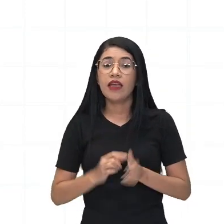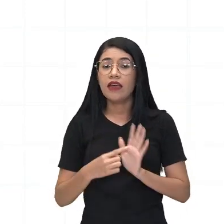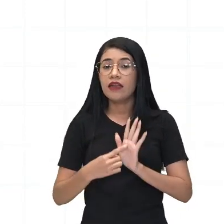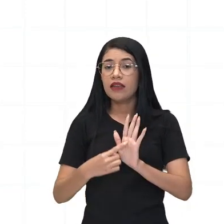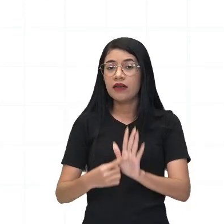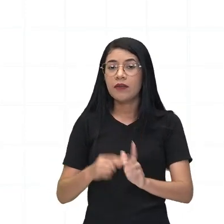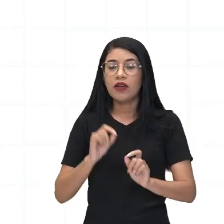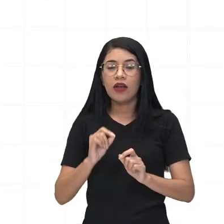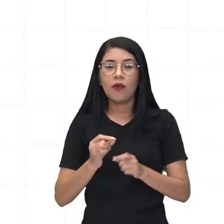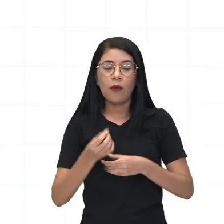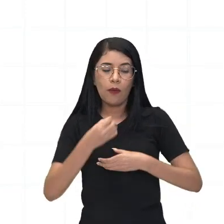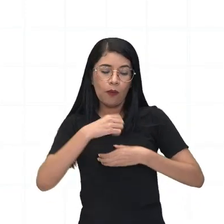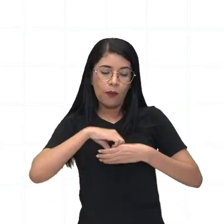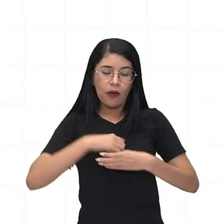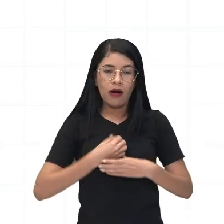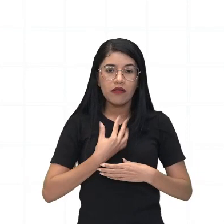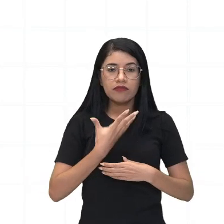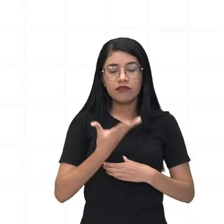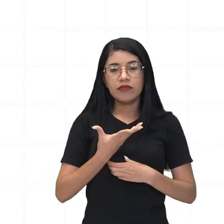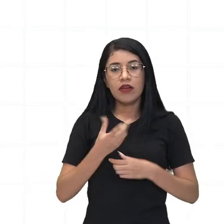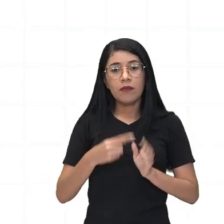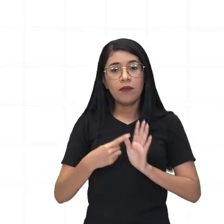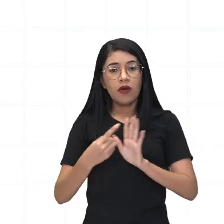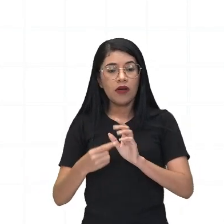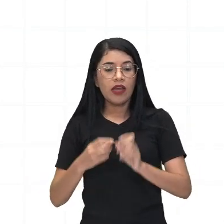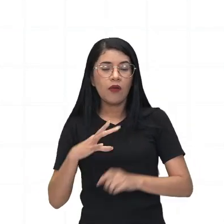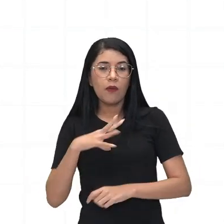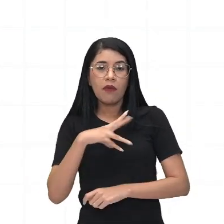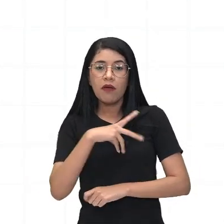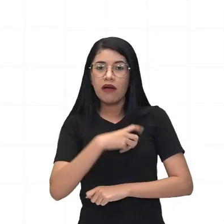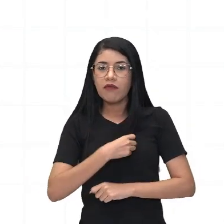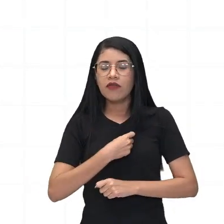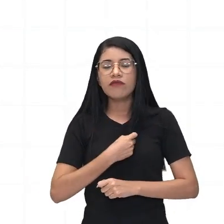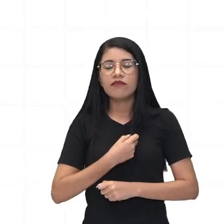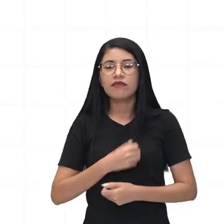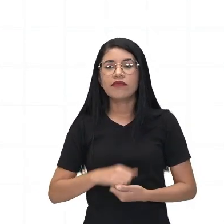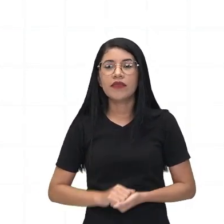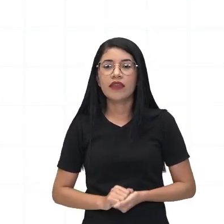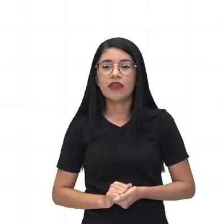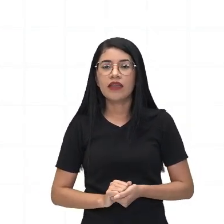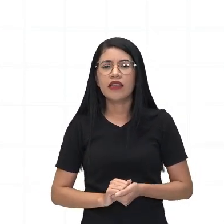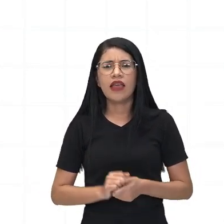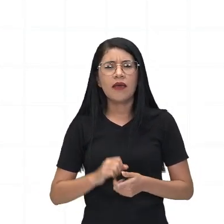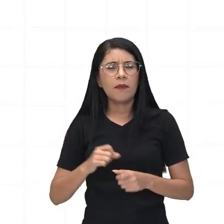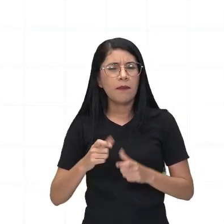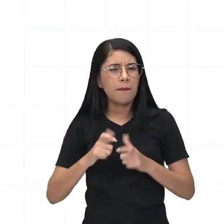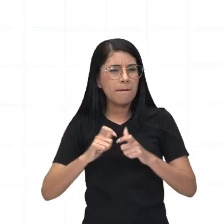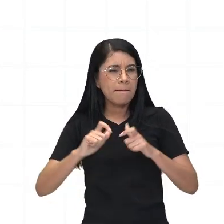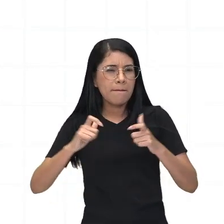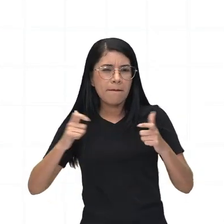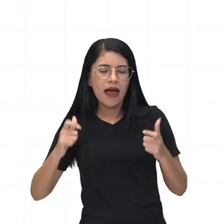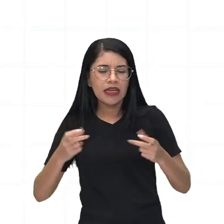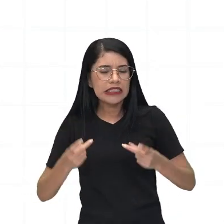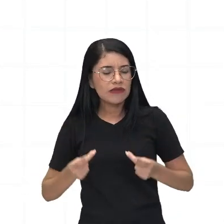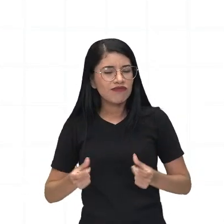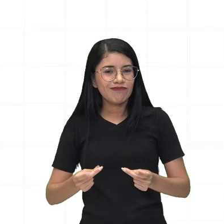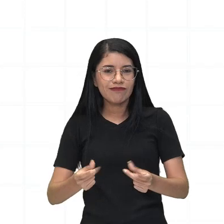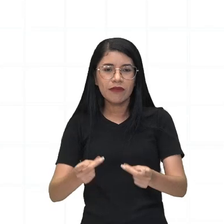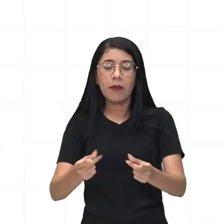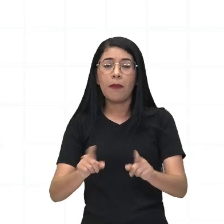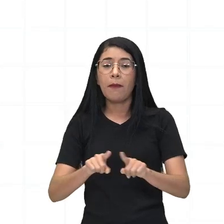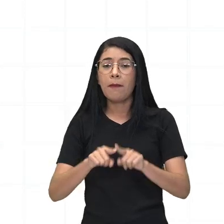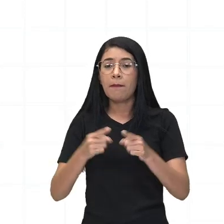este eu lírico deste poema expressa um sentimento amoroso que vai ser muito grande, vai ser infinito,